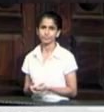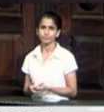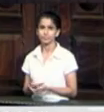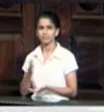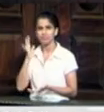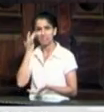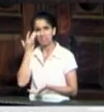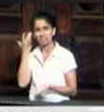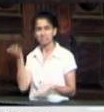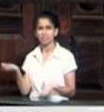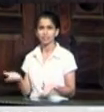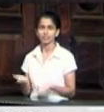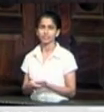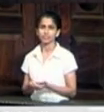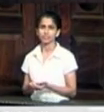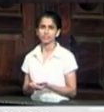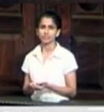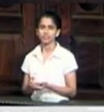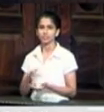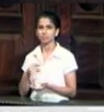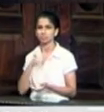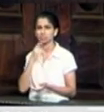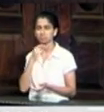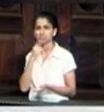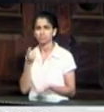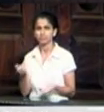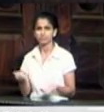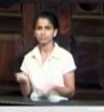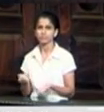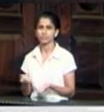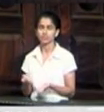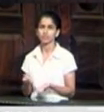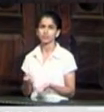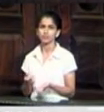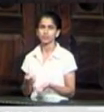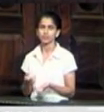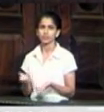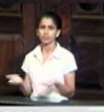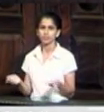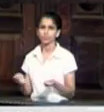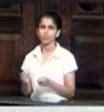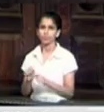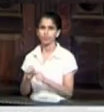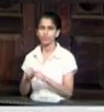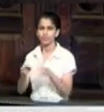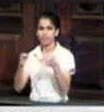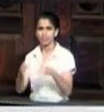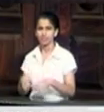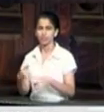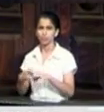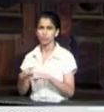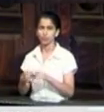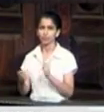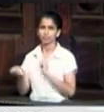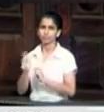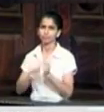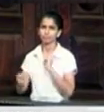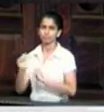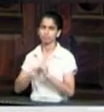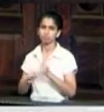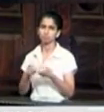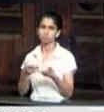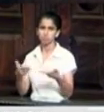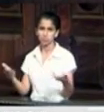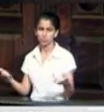achava que não ia conseguir êxito, porque não teria capacidade gerencial para